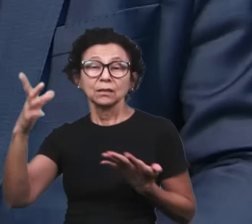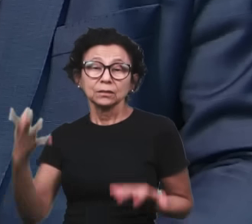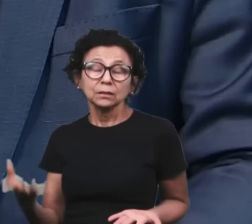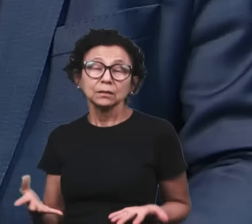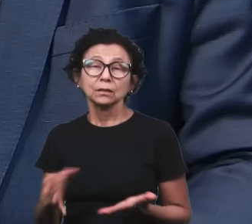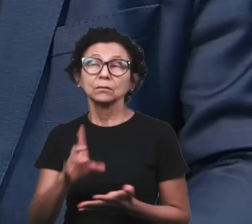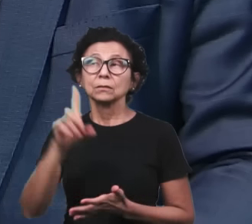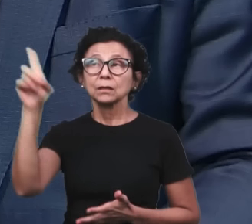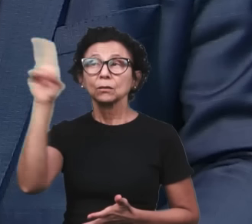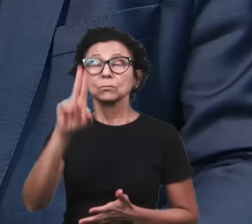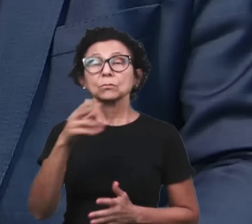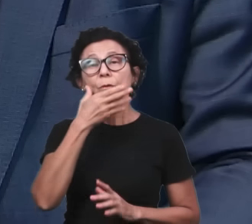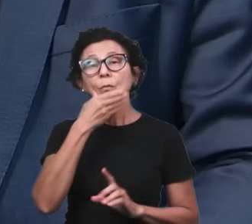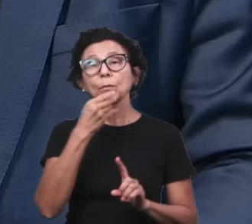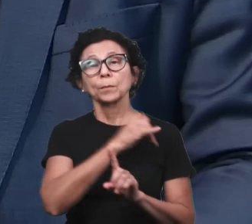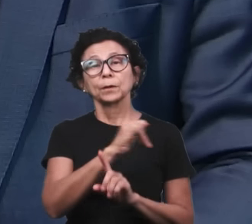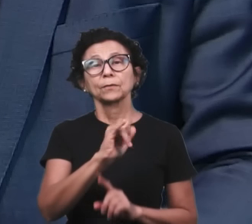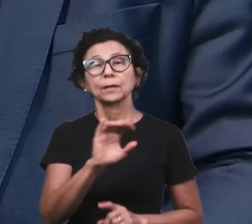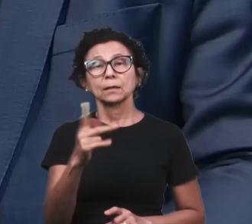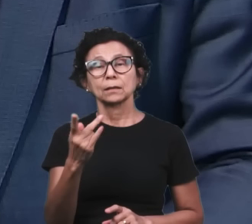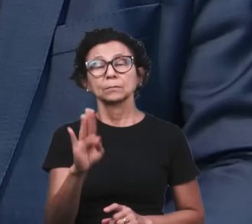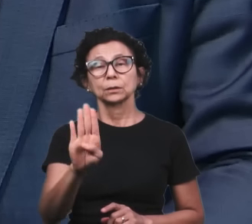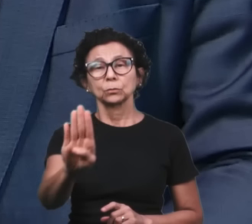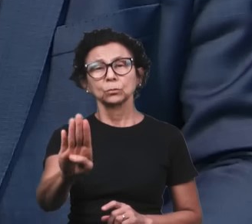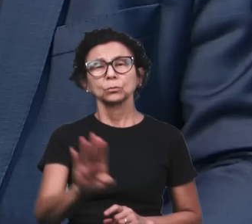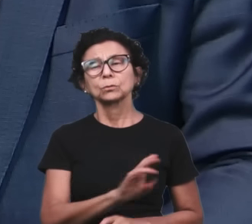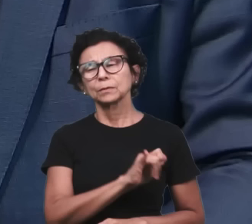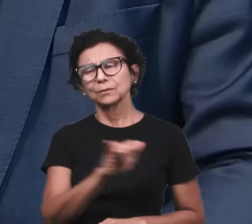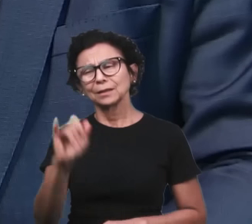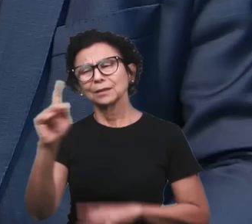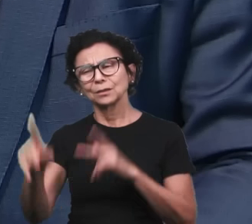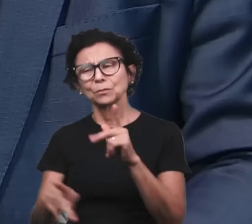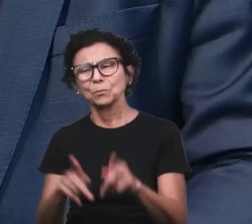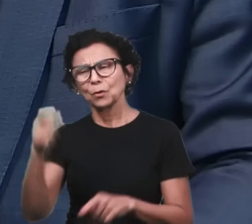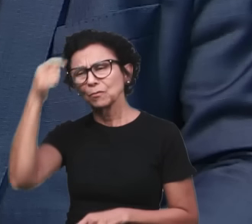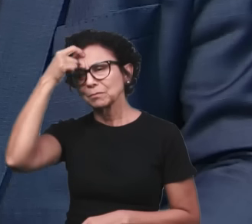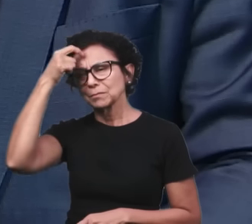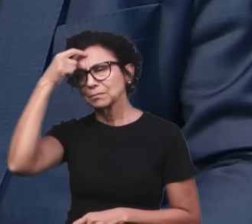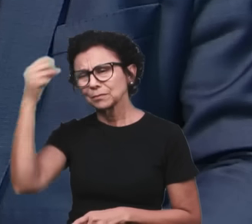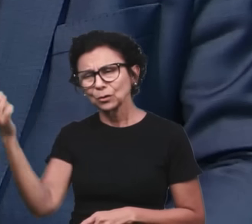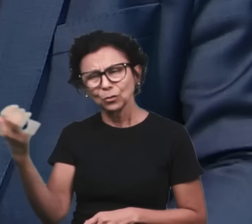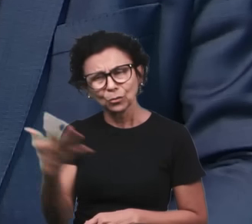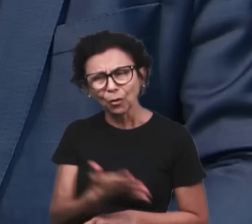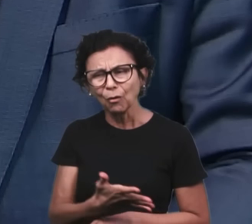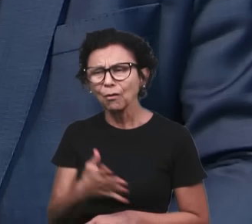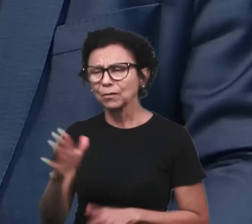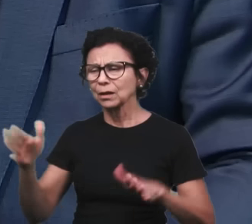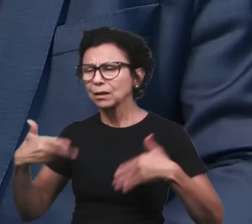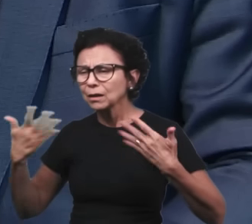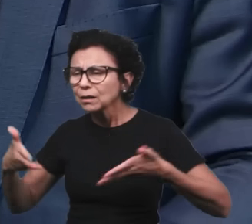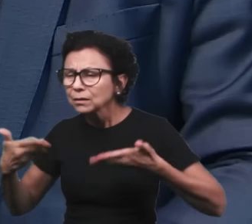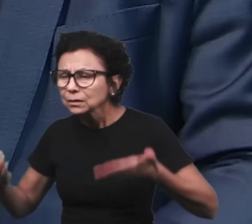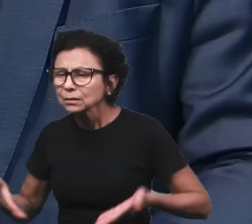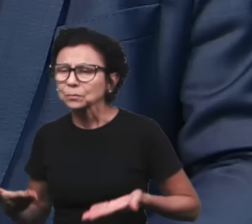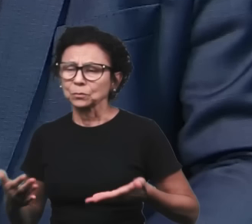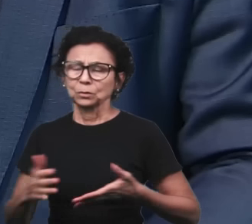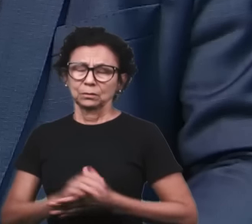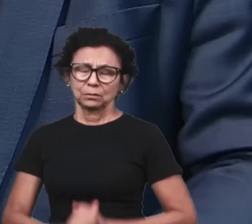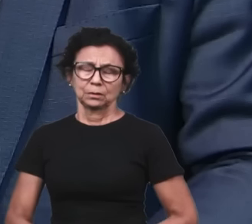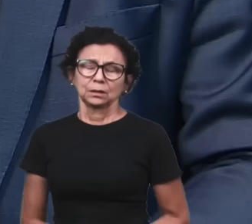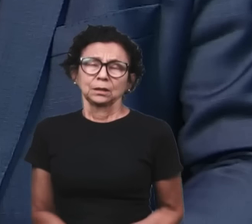por Deus para mudar essa mentalidade no povo, para trazer uma palavra de esperança. Como